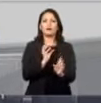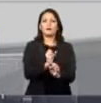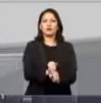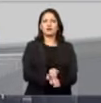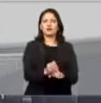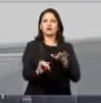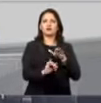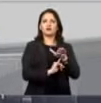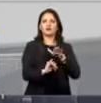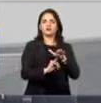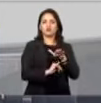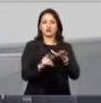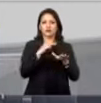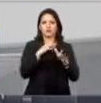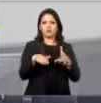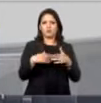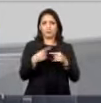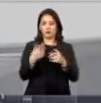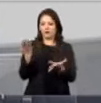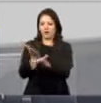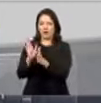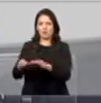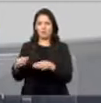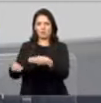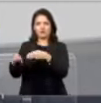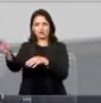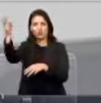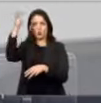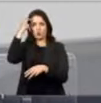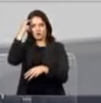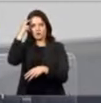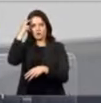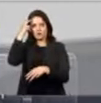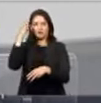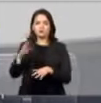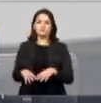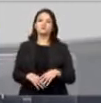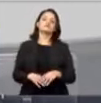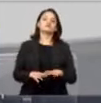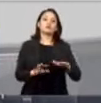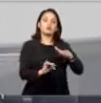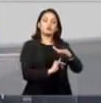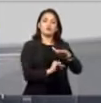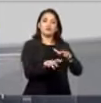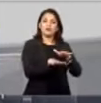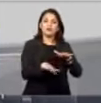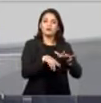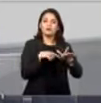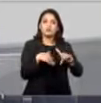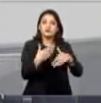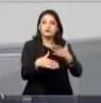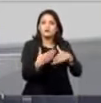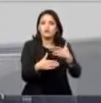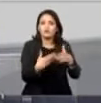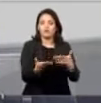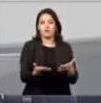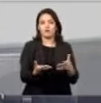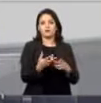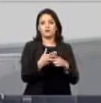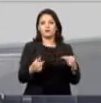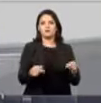a extinção do Ministério da Cultura e das políticas públicas que essas instituições desenvolvem, sendo